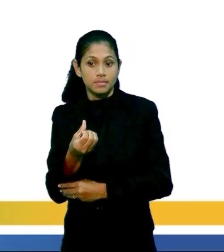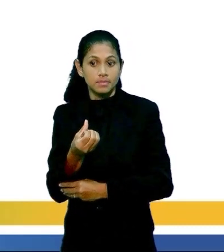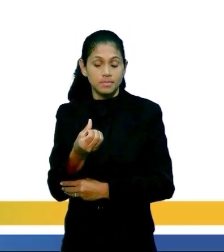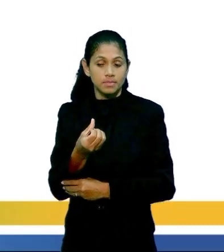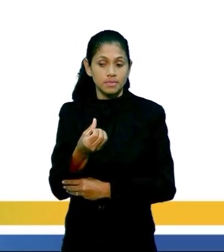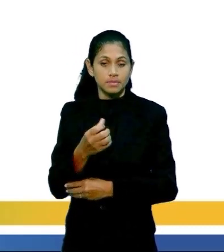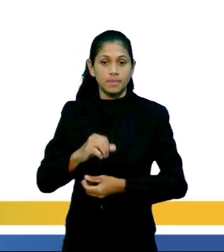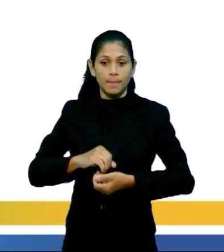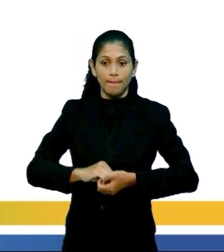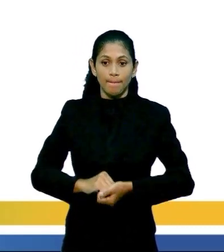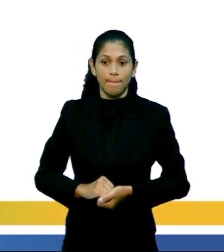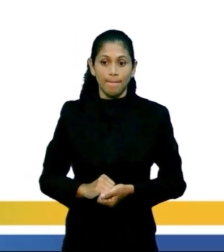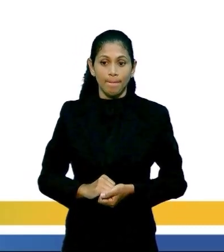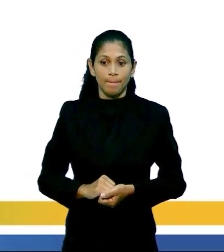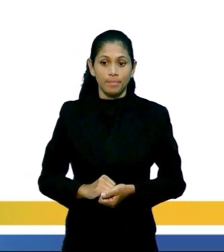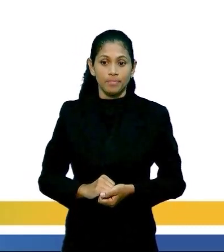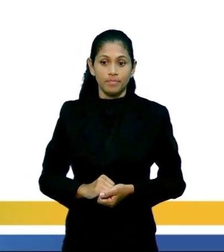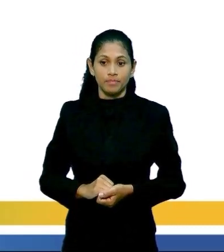tá ok?